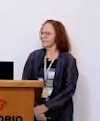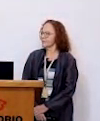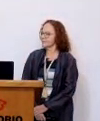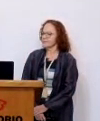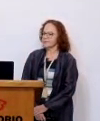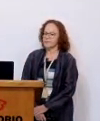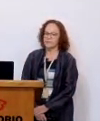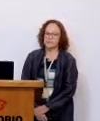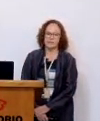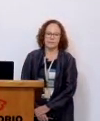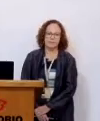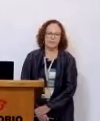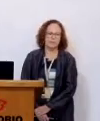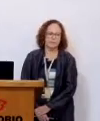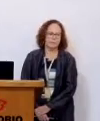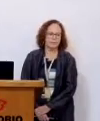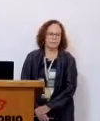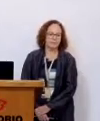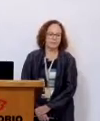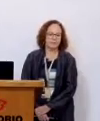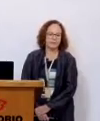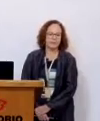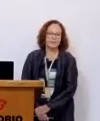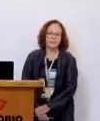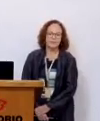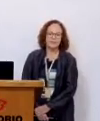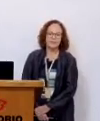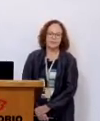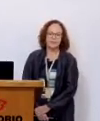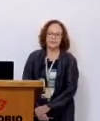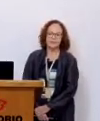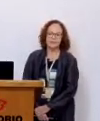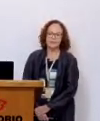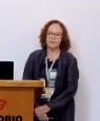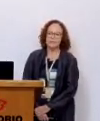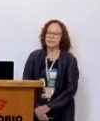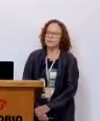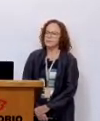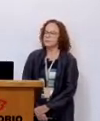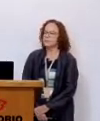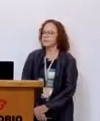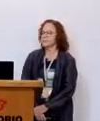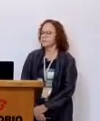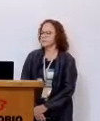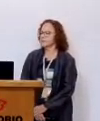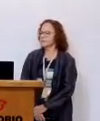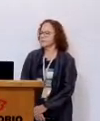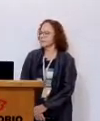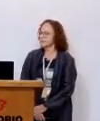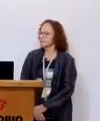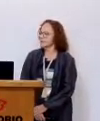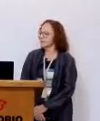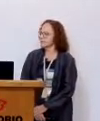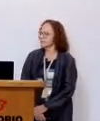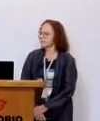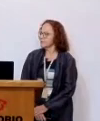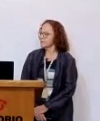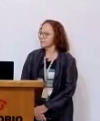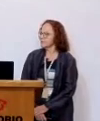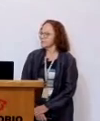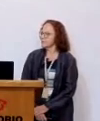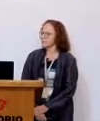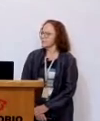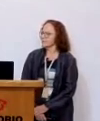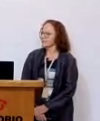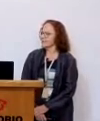tem agregado a todos os comitês da Fiocruz. E aí fica assim, incentivo, não sei quem está na plateia,